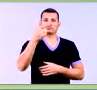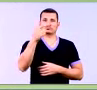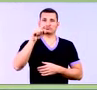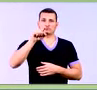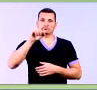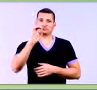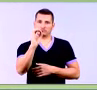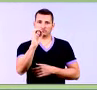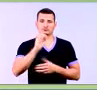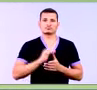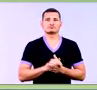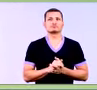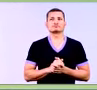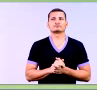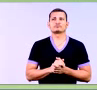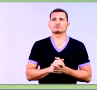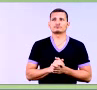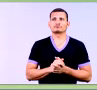conceito.